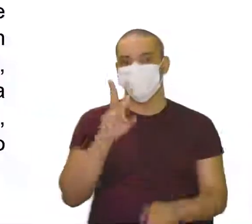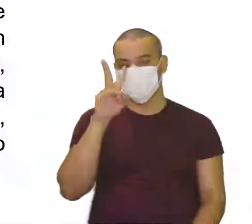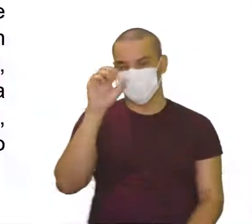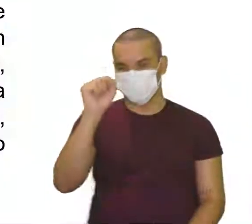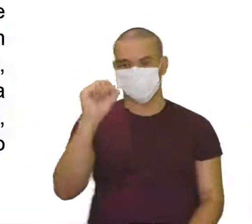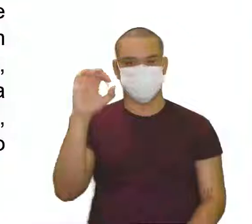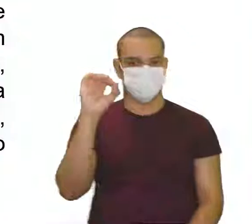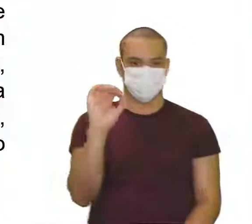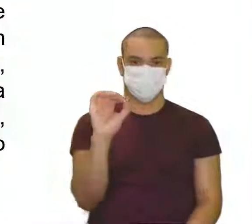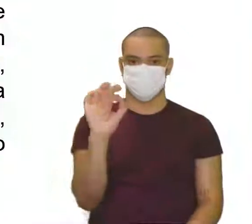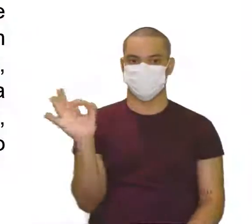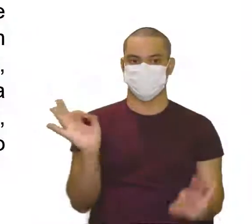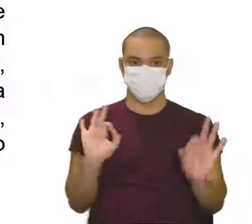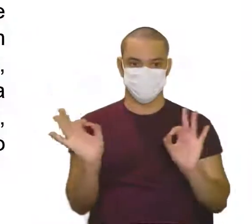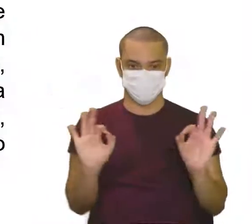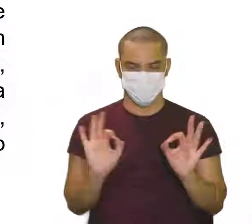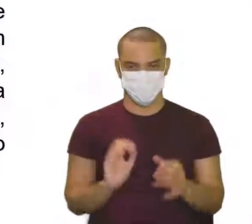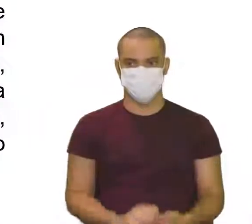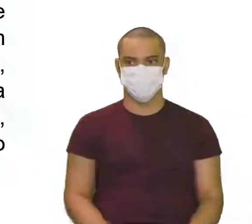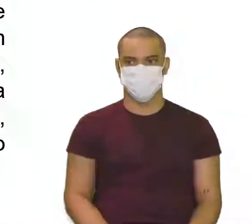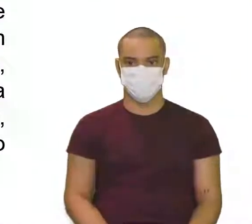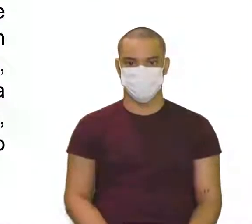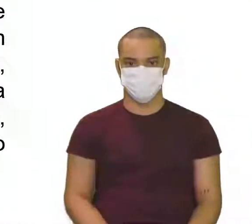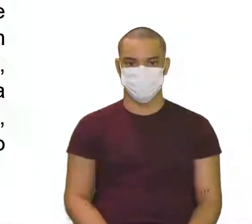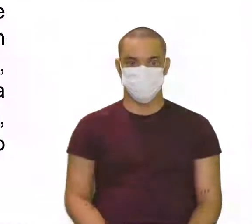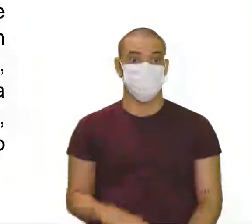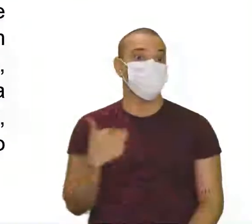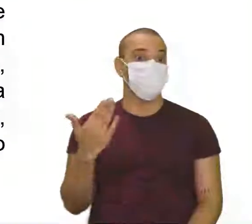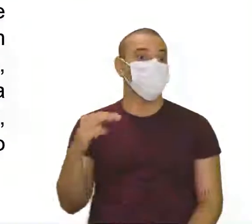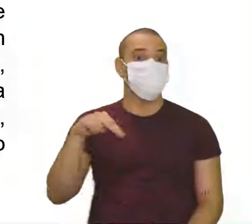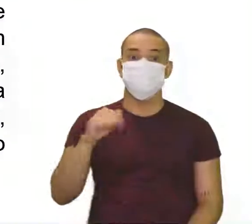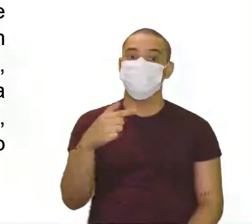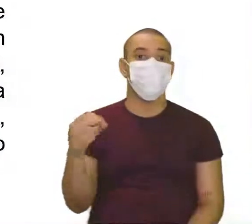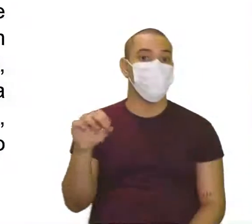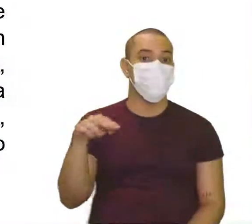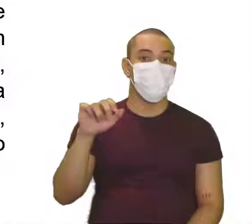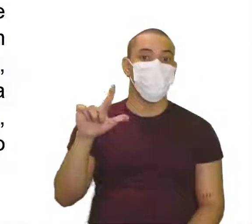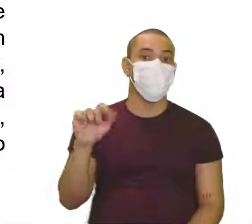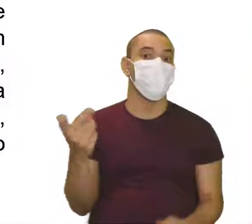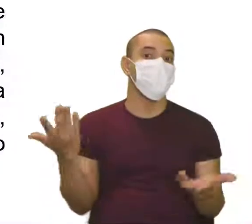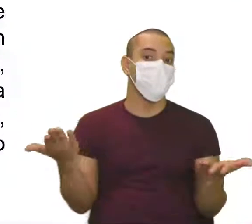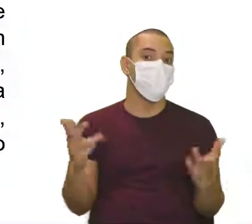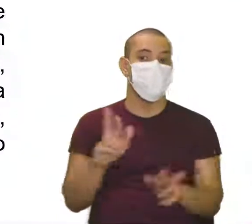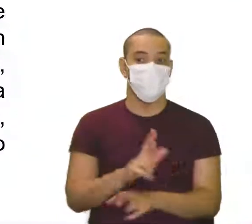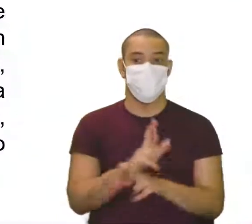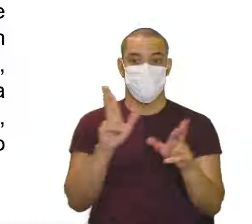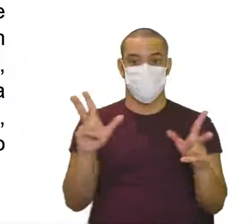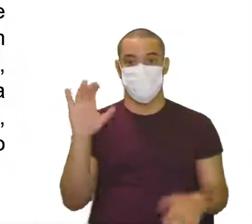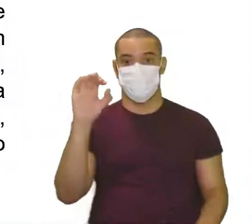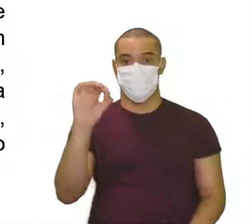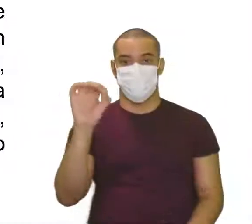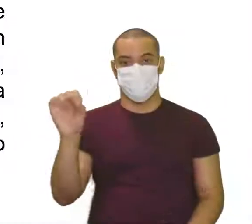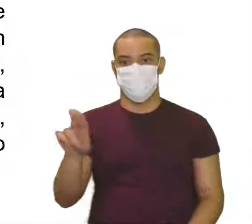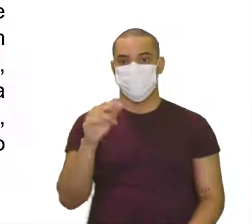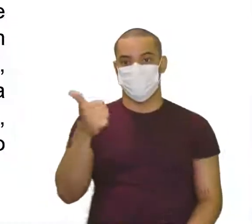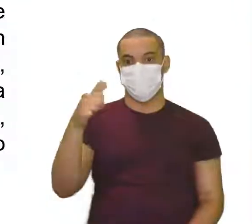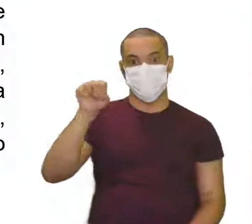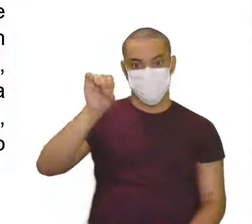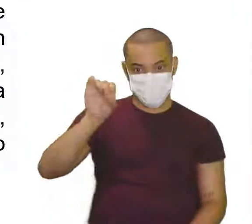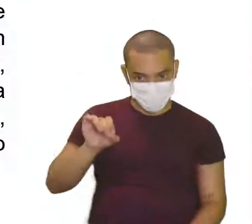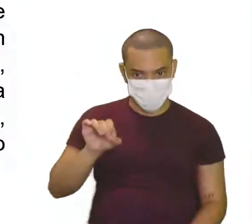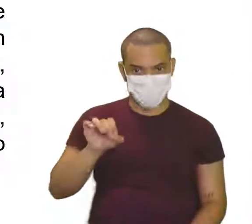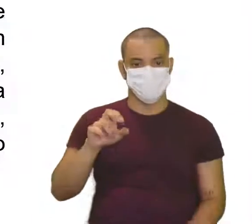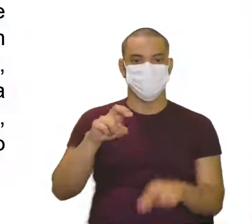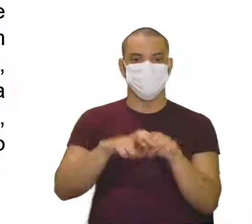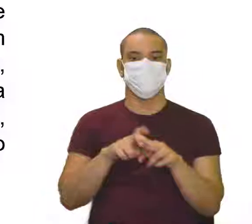nula. Então, quando é que vai ser não nula? Quando for diferente de 0 e de 180. E nesse